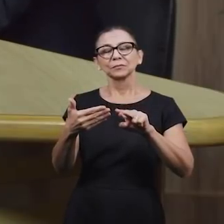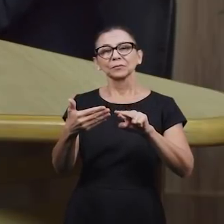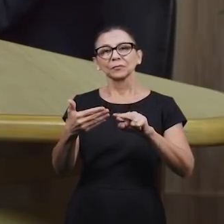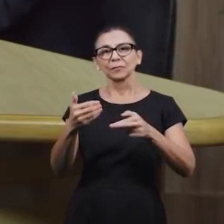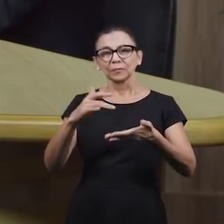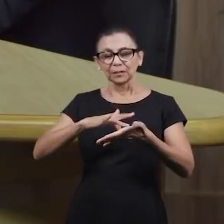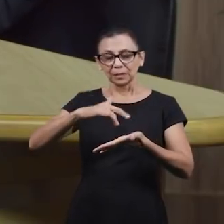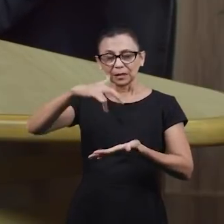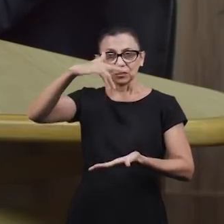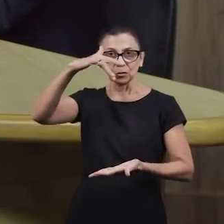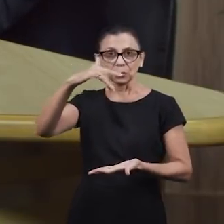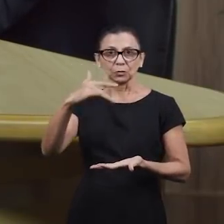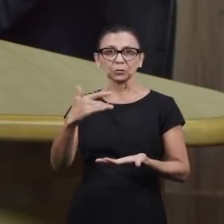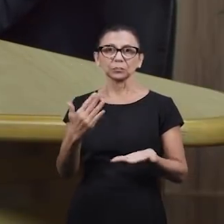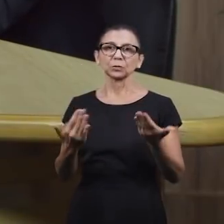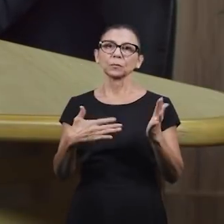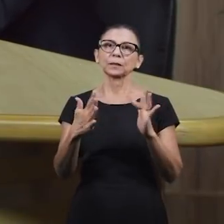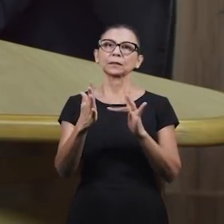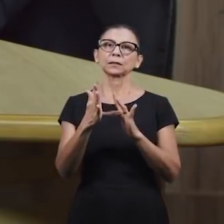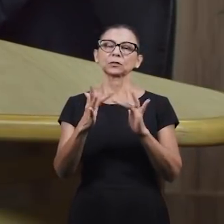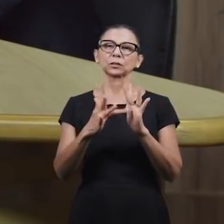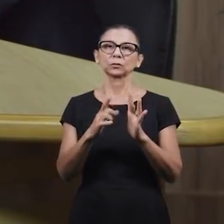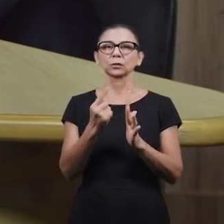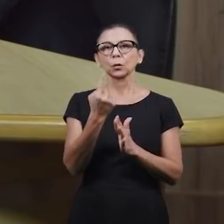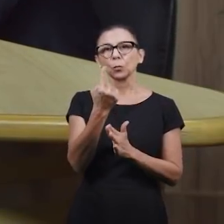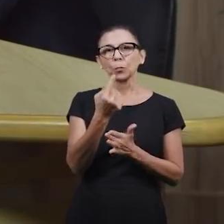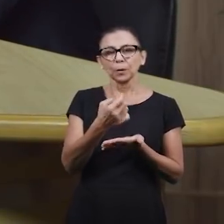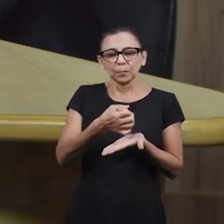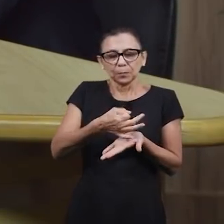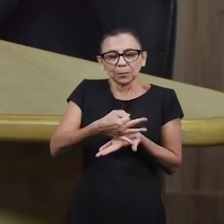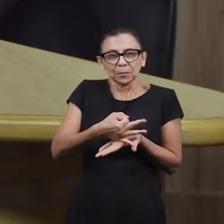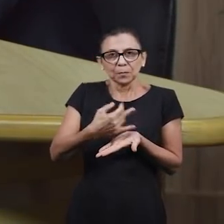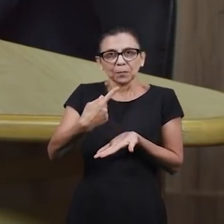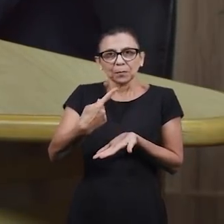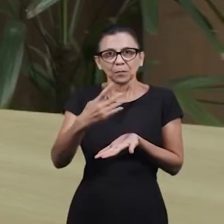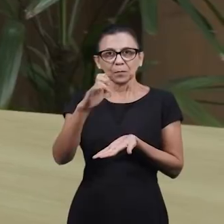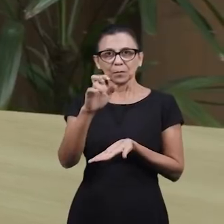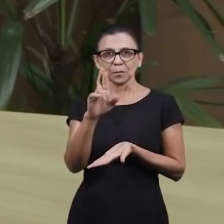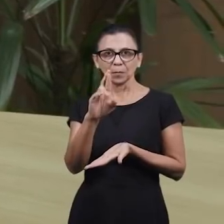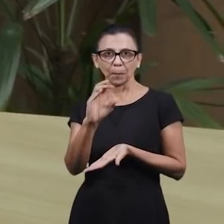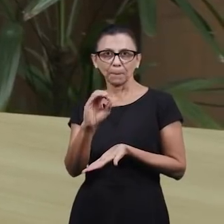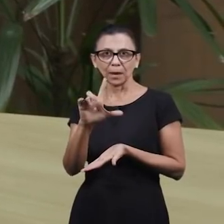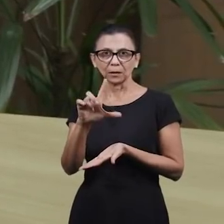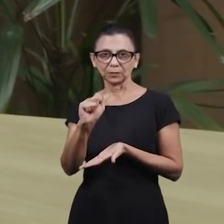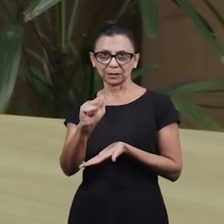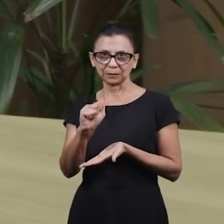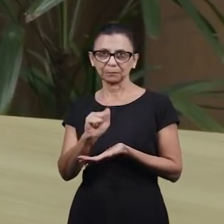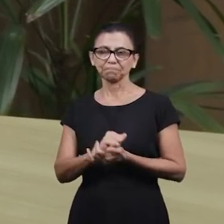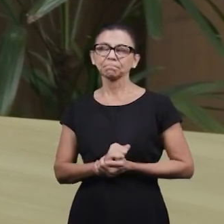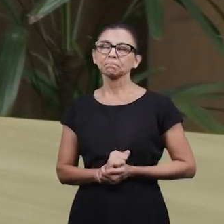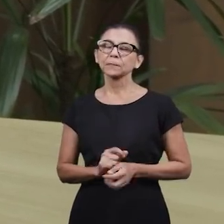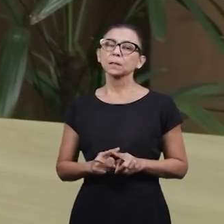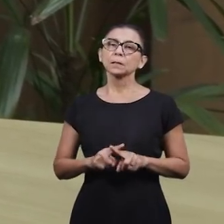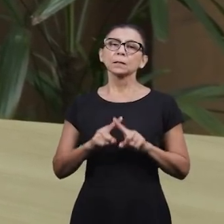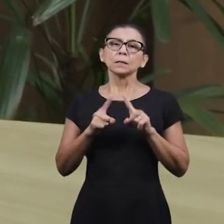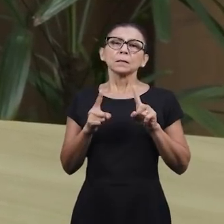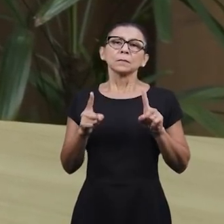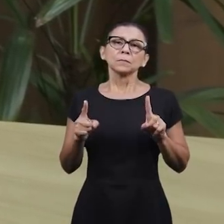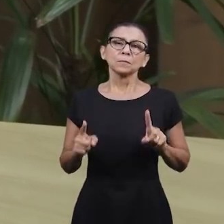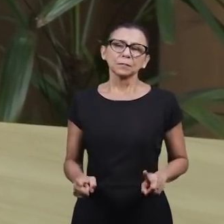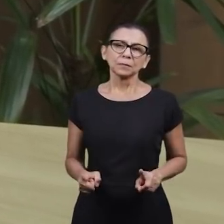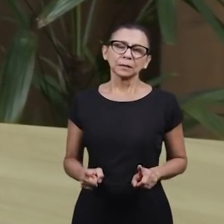nossa preocupação quando falamos de Bíblia é que nem todos têm esse alcance, não